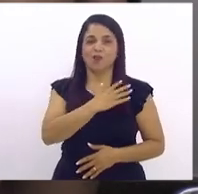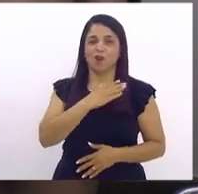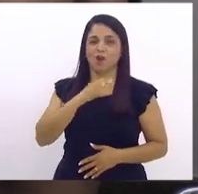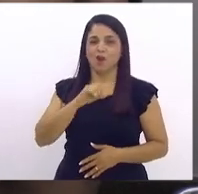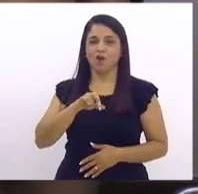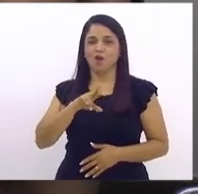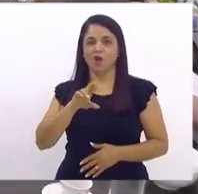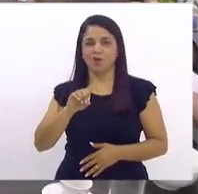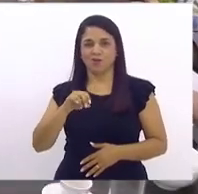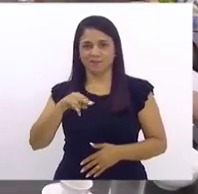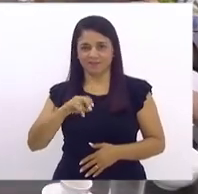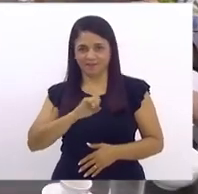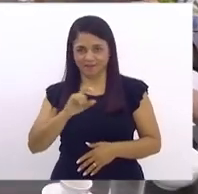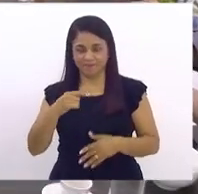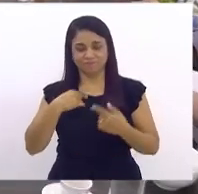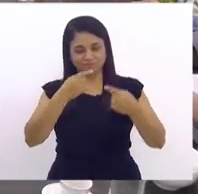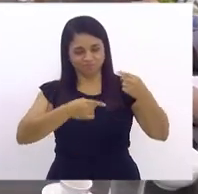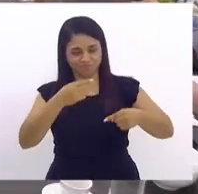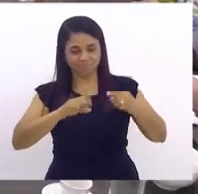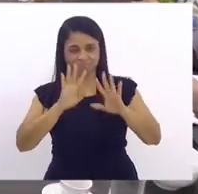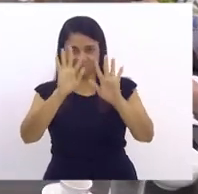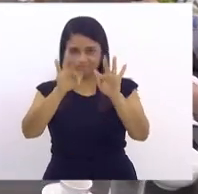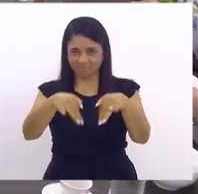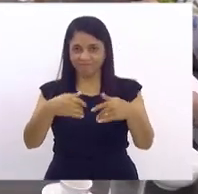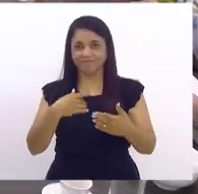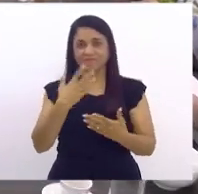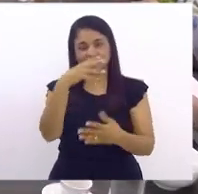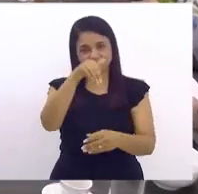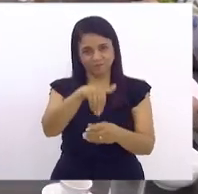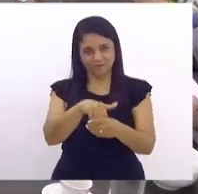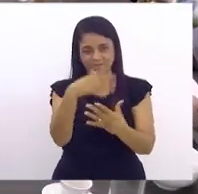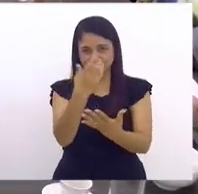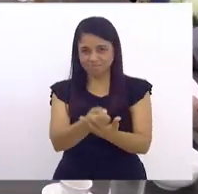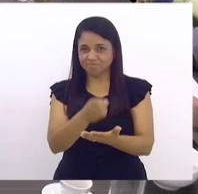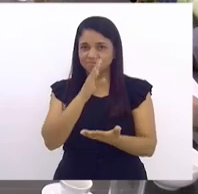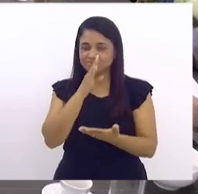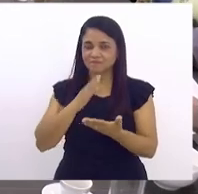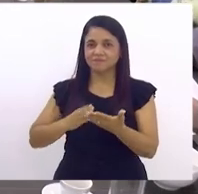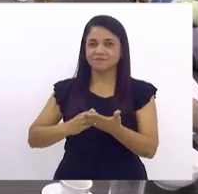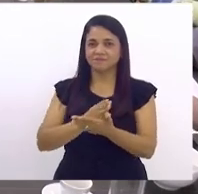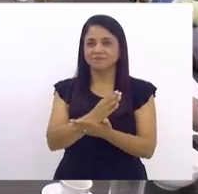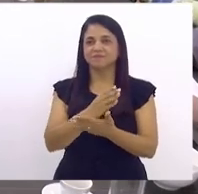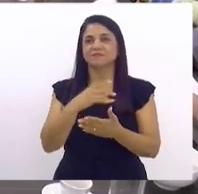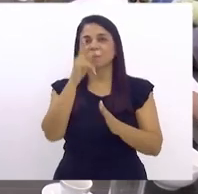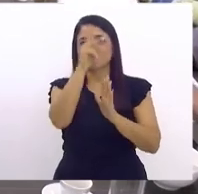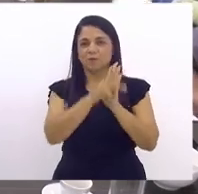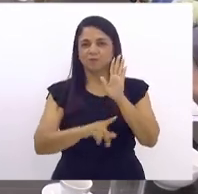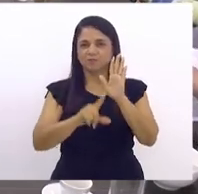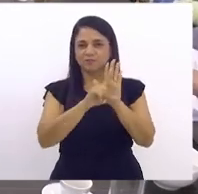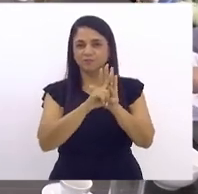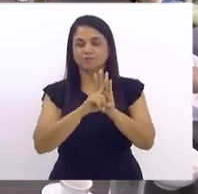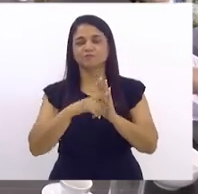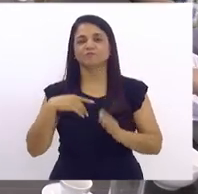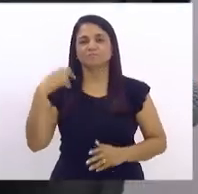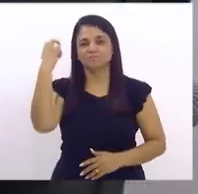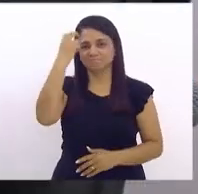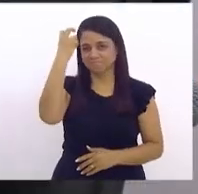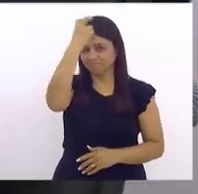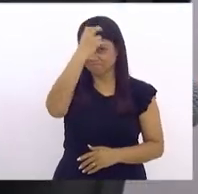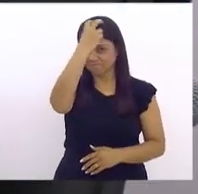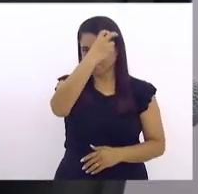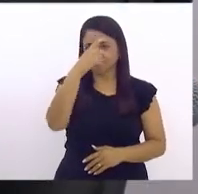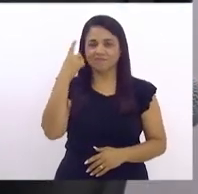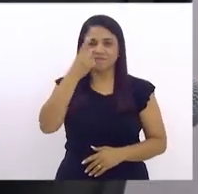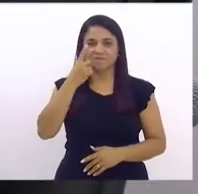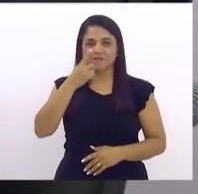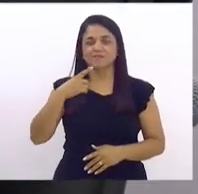Então, não havendo quem queira discutir, encerrada a discussão, em votação, senhores que aprovam, permaneçam como estão, aprovado. Projetos de relatoria da deputada Verônica Lima.